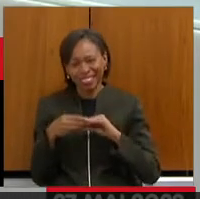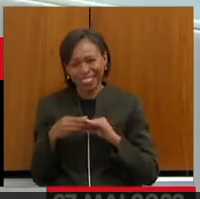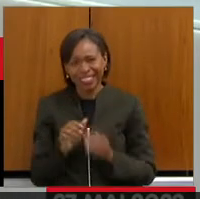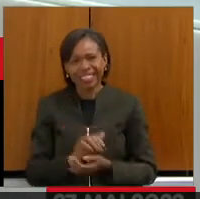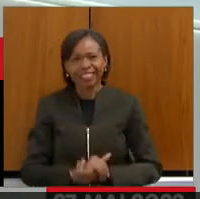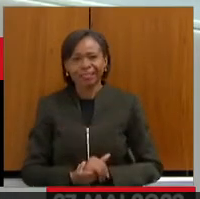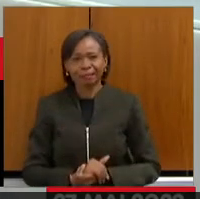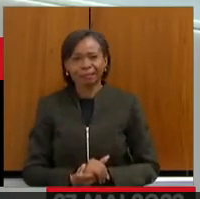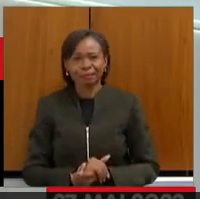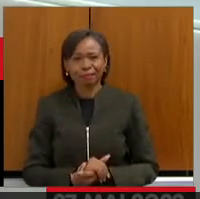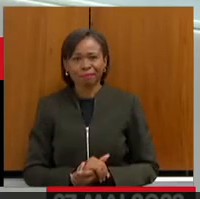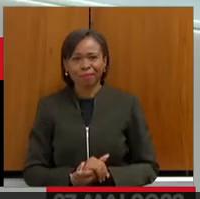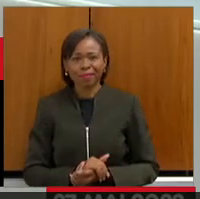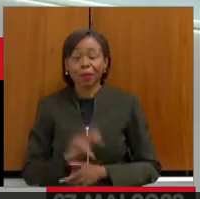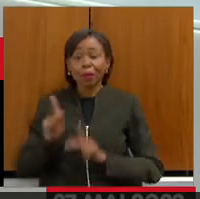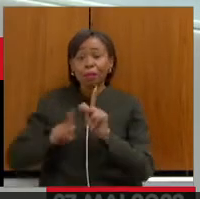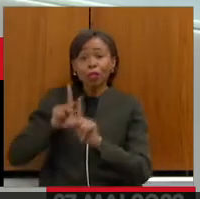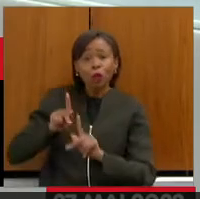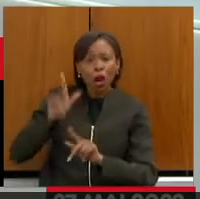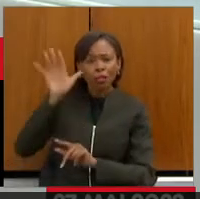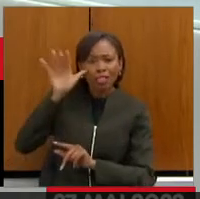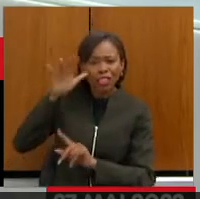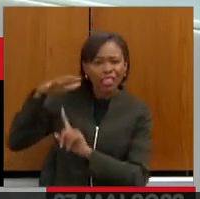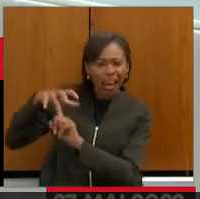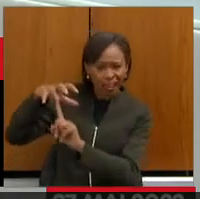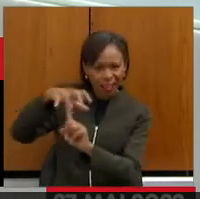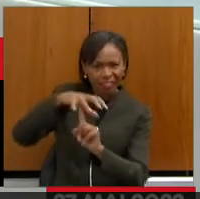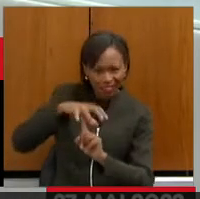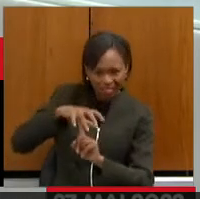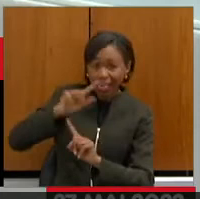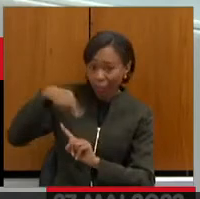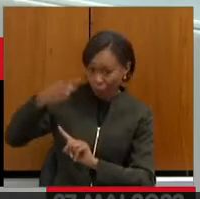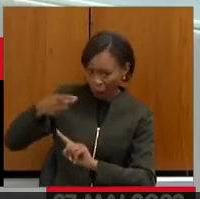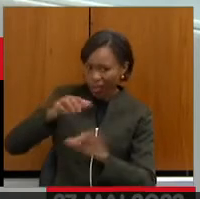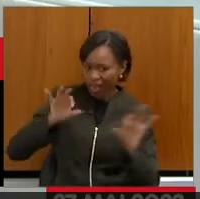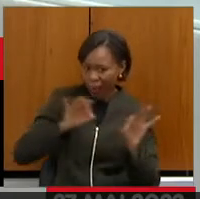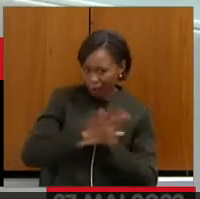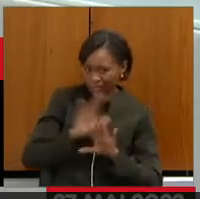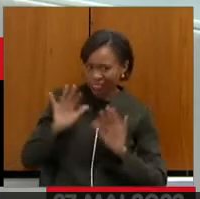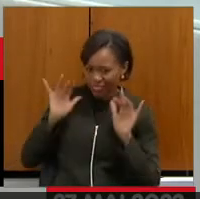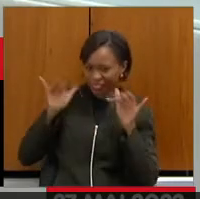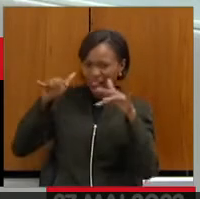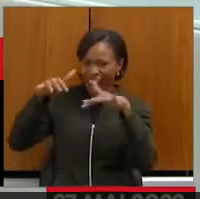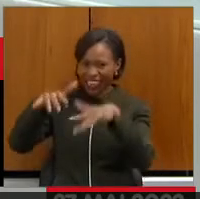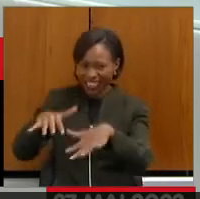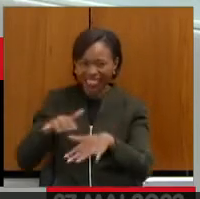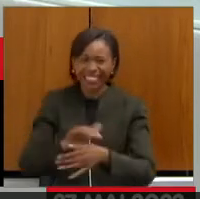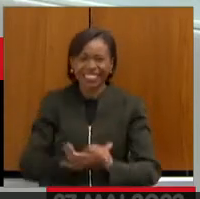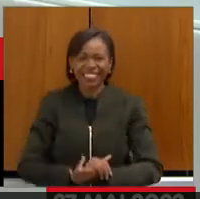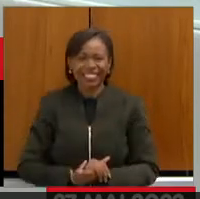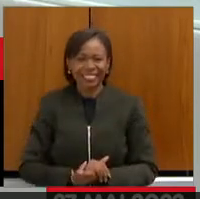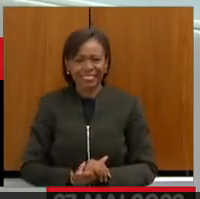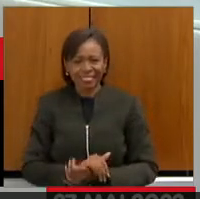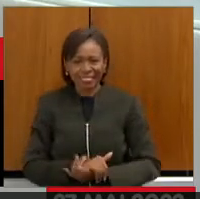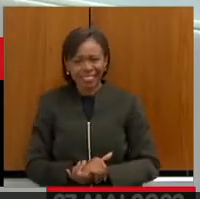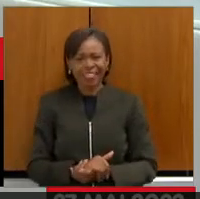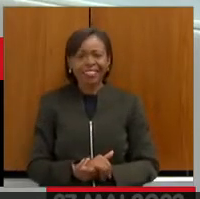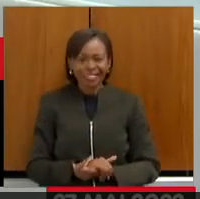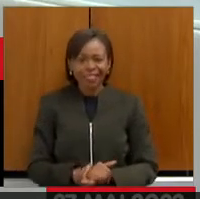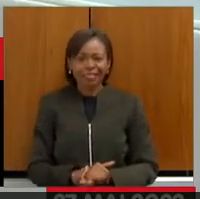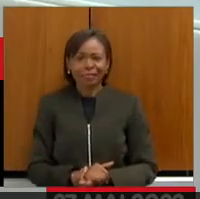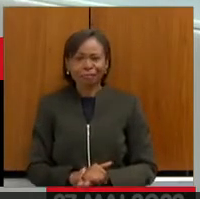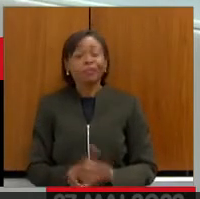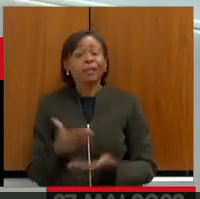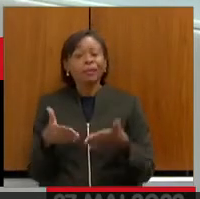o pessoal da feira está nos assistindo também aguarda que nós vamos todas para aí também quero ir à feira vou